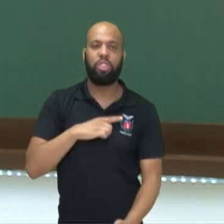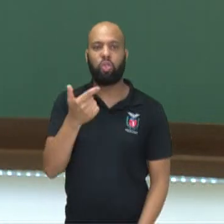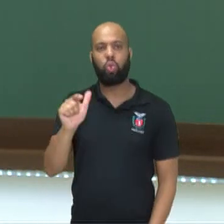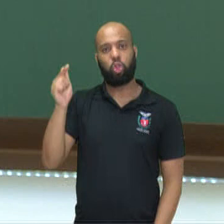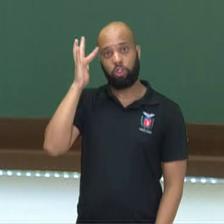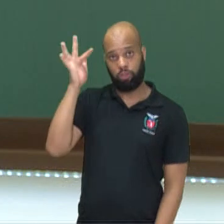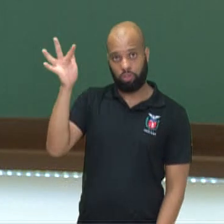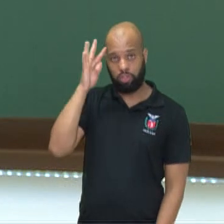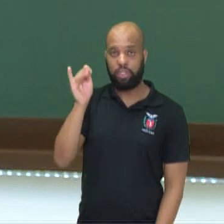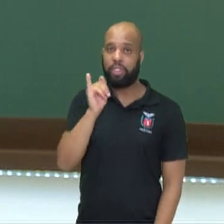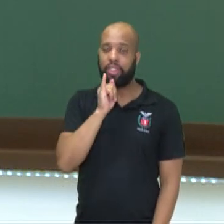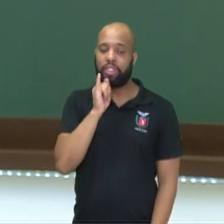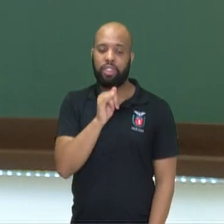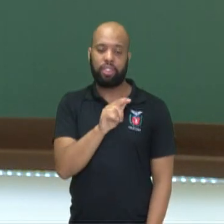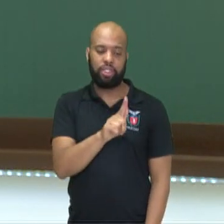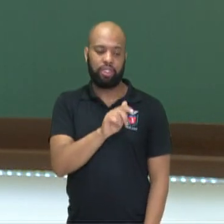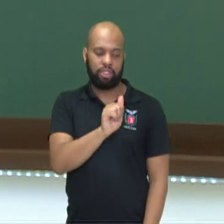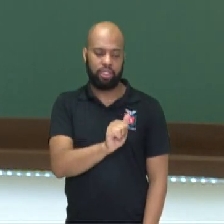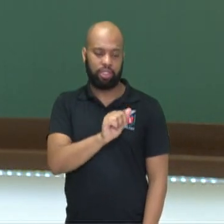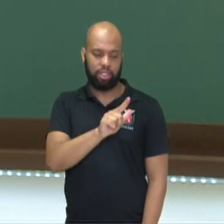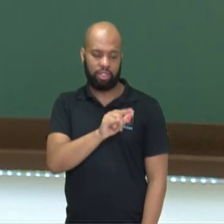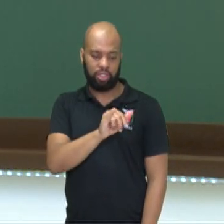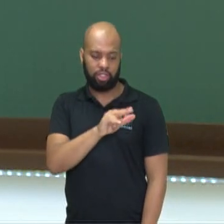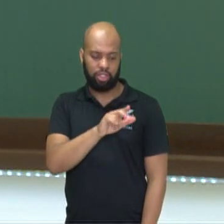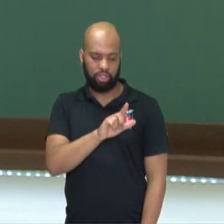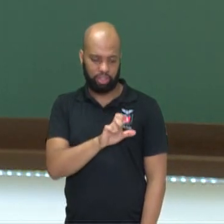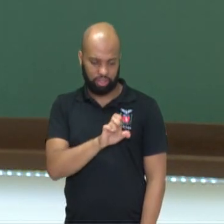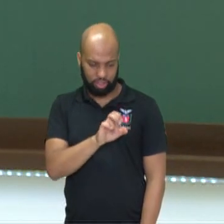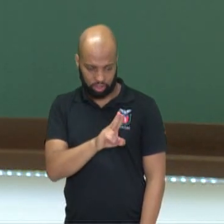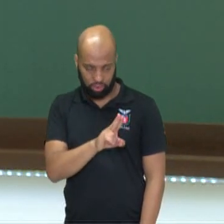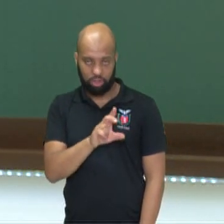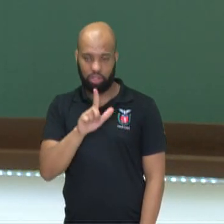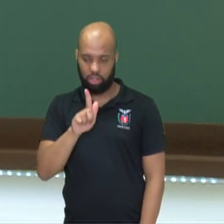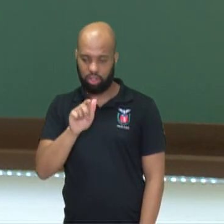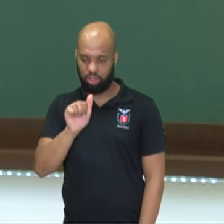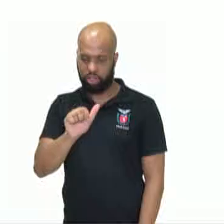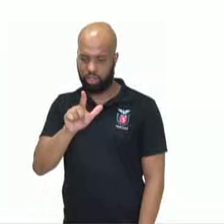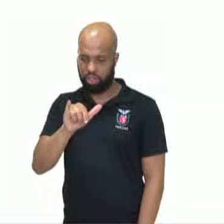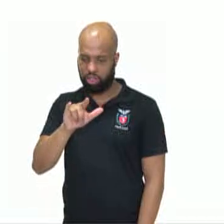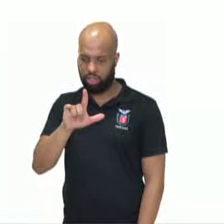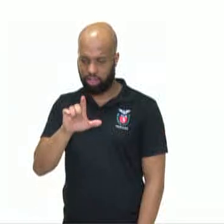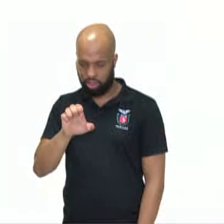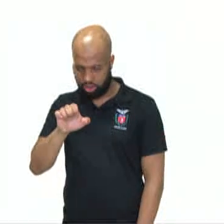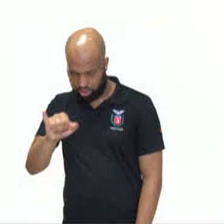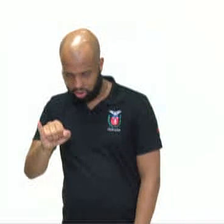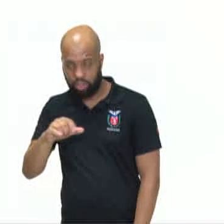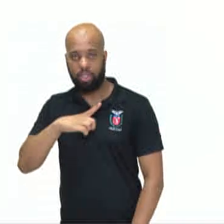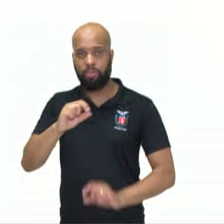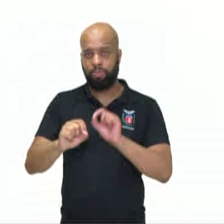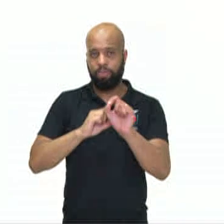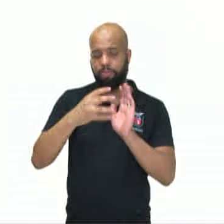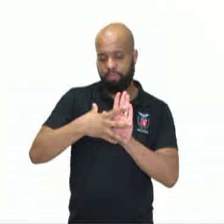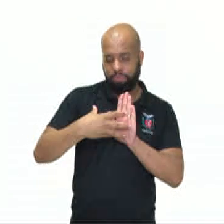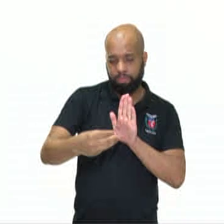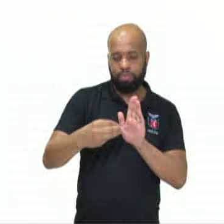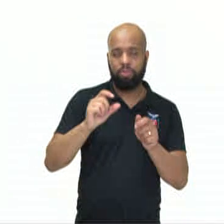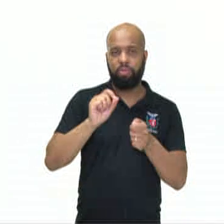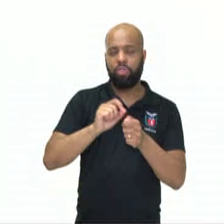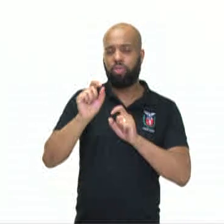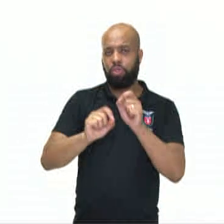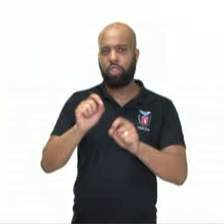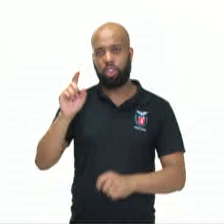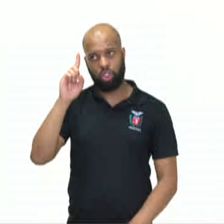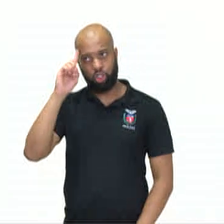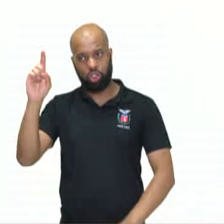filósofos como Galileu Galilei. Formulada no século XVI, esse modelo também estabelece que a sucessão de dias e